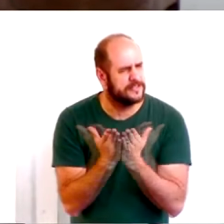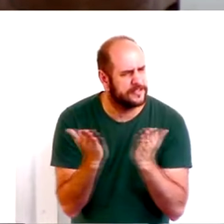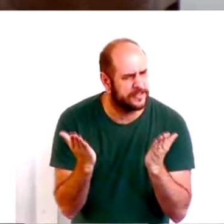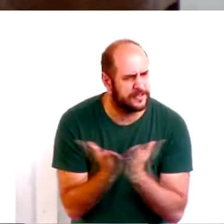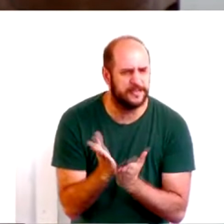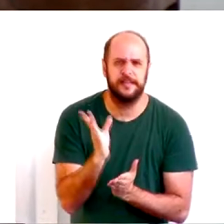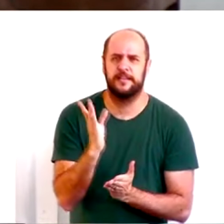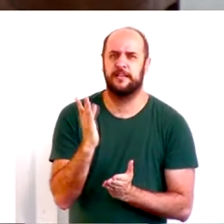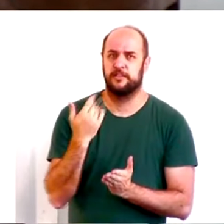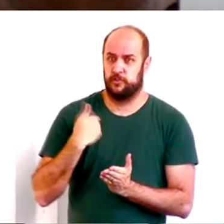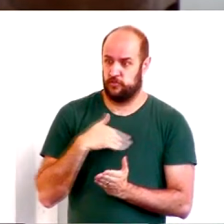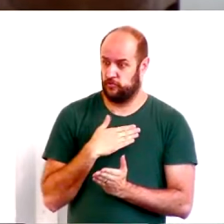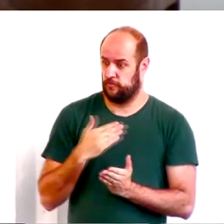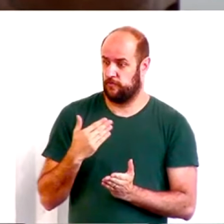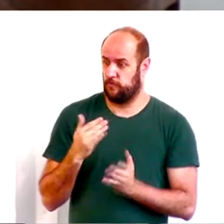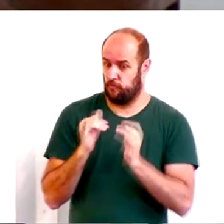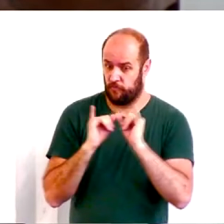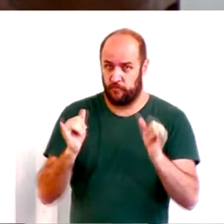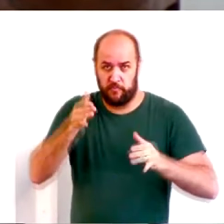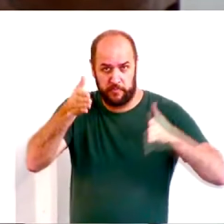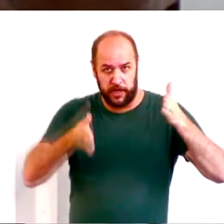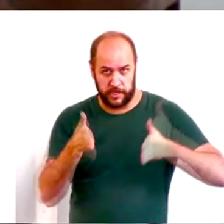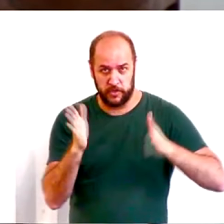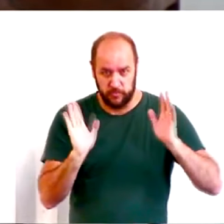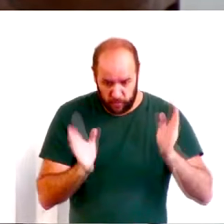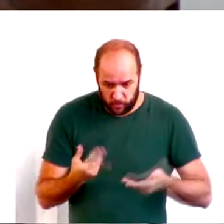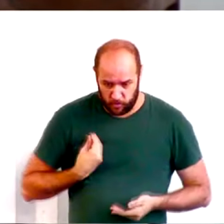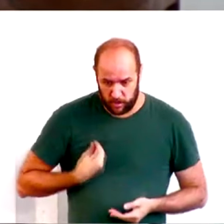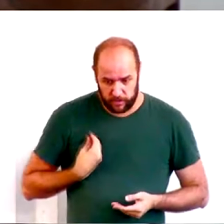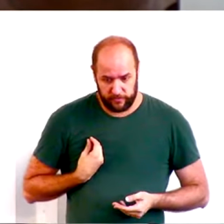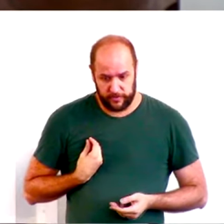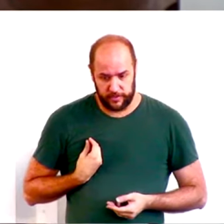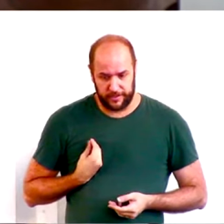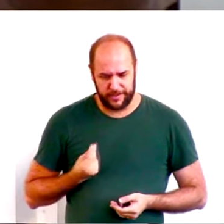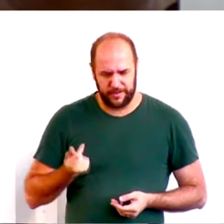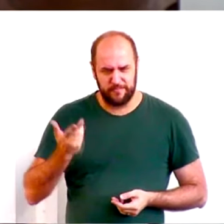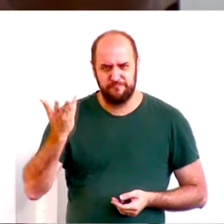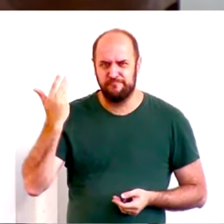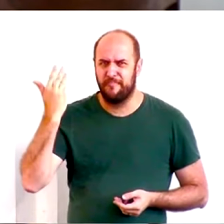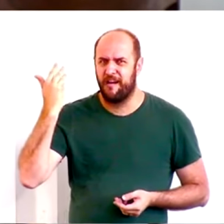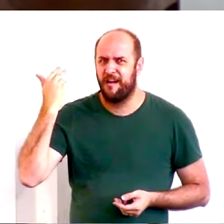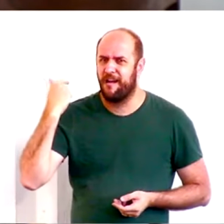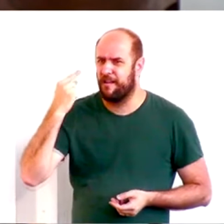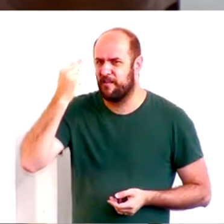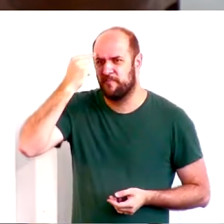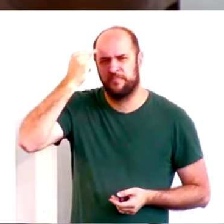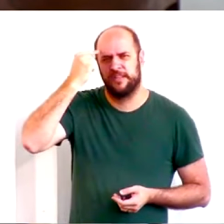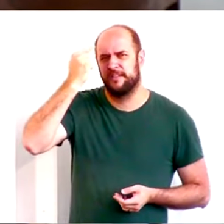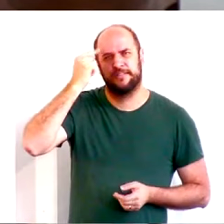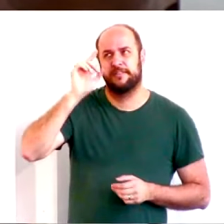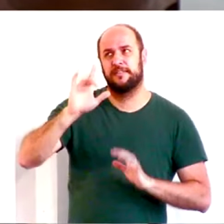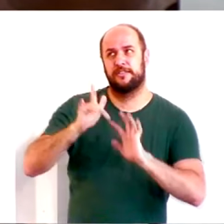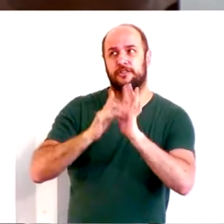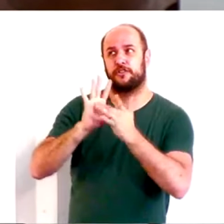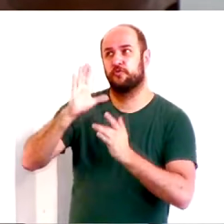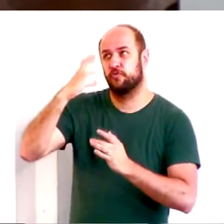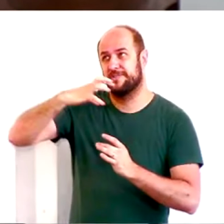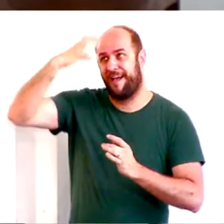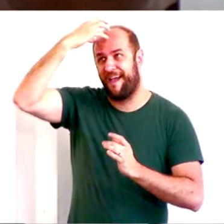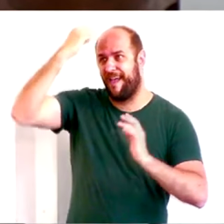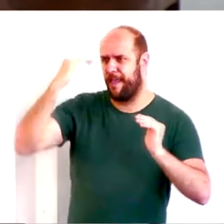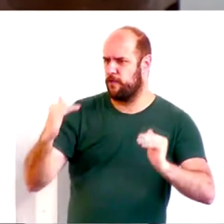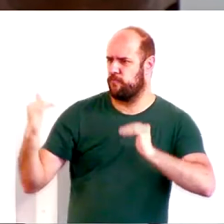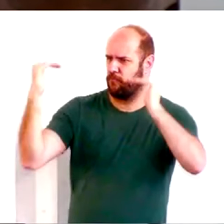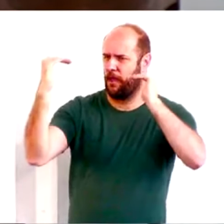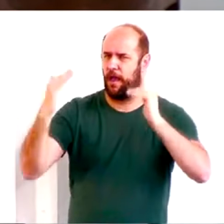nós Cristão estou falando do cristianismo dos nossos tempos há muito tempo não considera Jesus o rei dos reis Uma Palavra